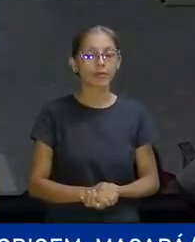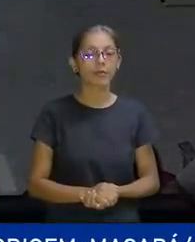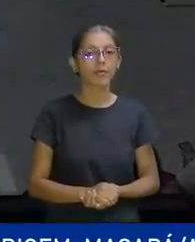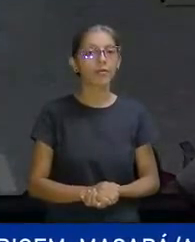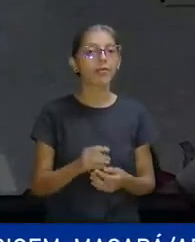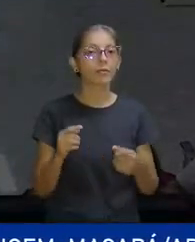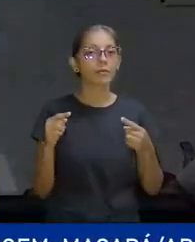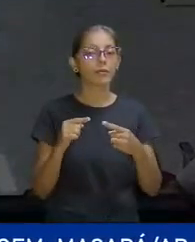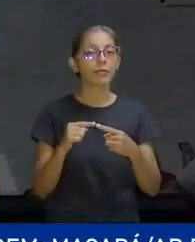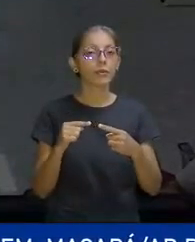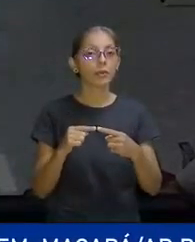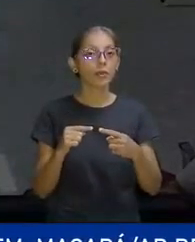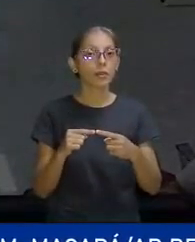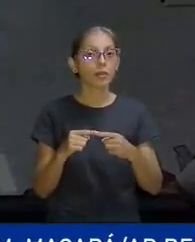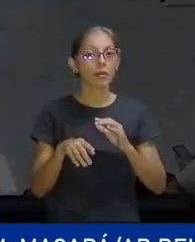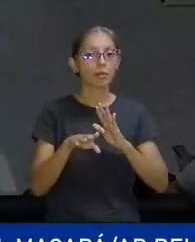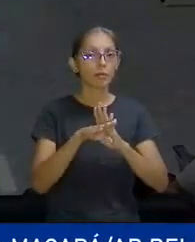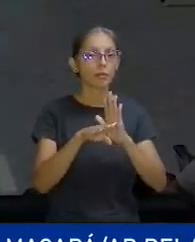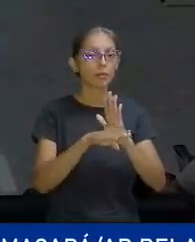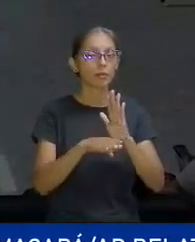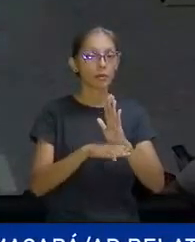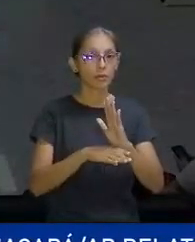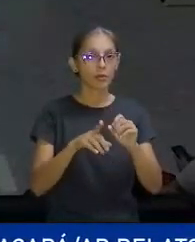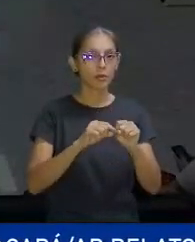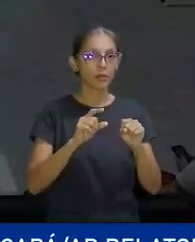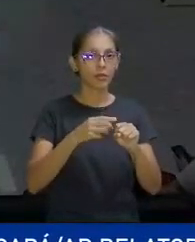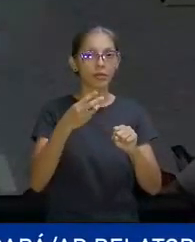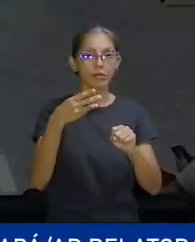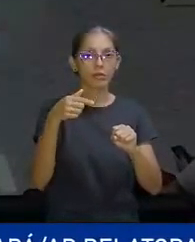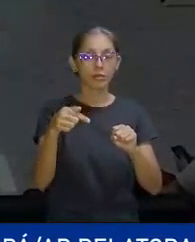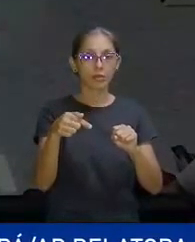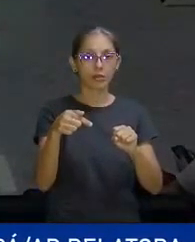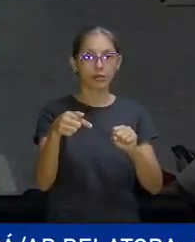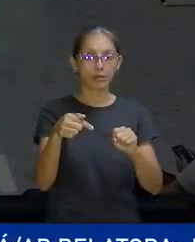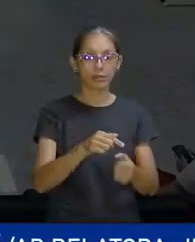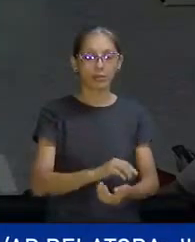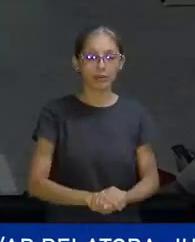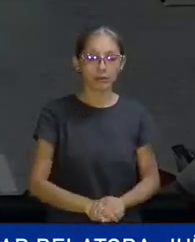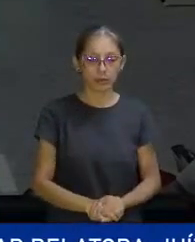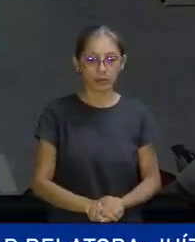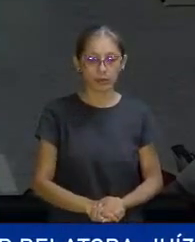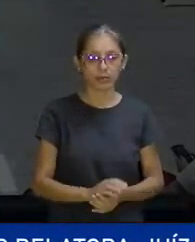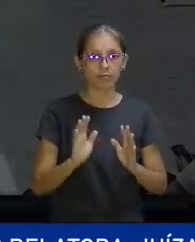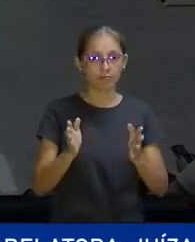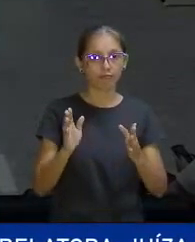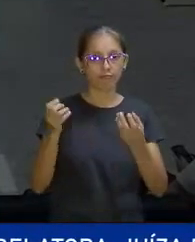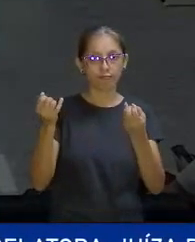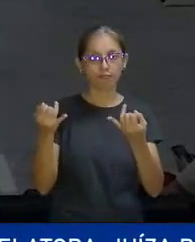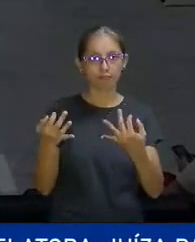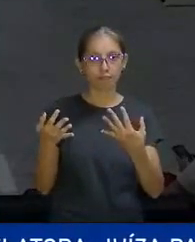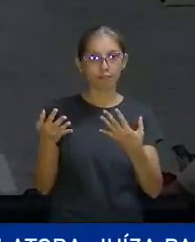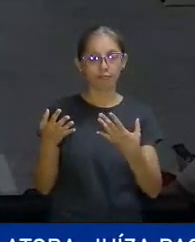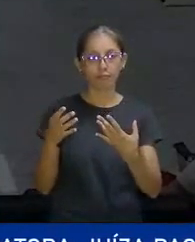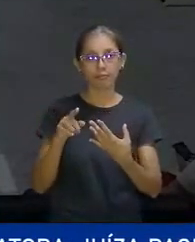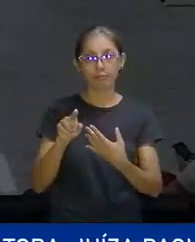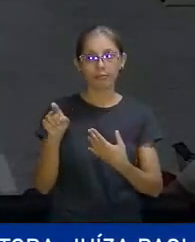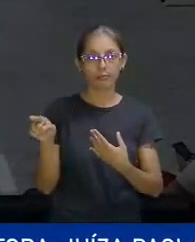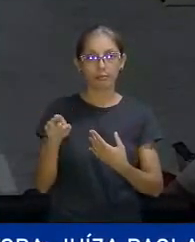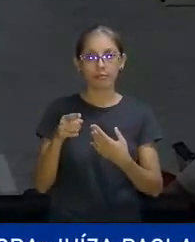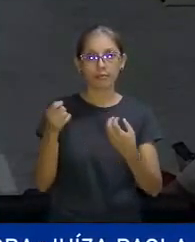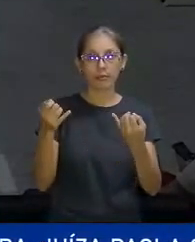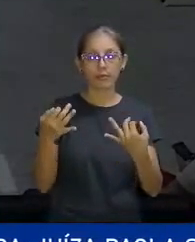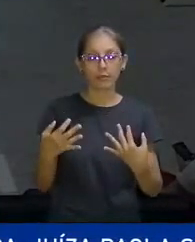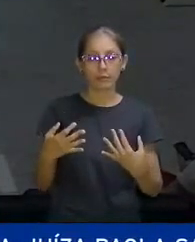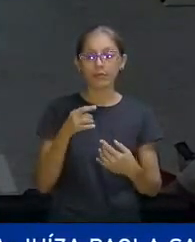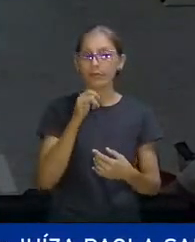amparada, né, na verdade, pelos princípios do artigo 37. E como foi muito bem ressaltado, pelo menos no exemplo que foi colocado